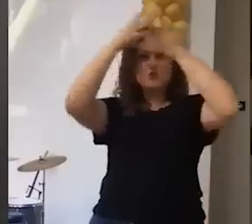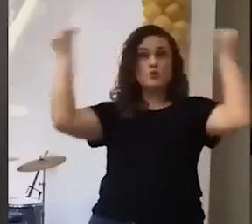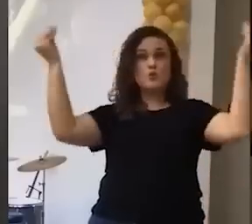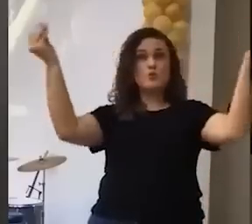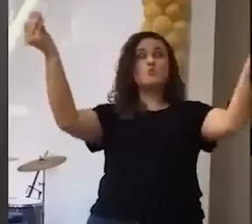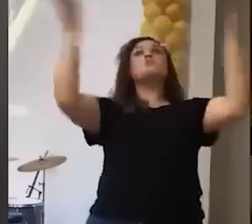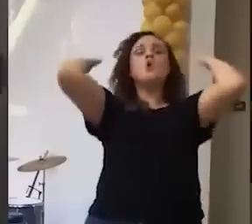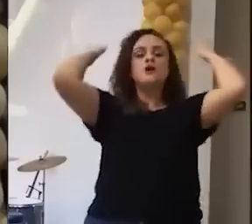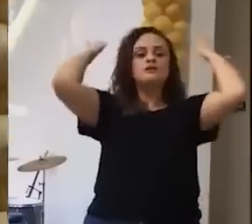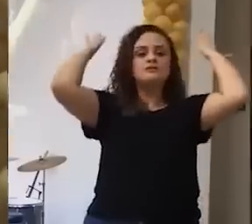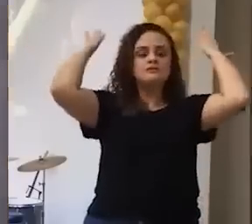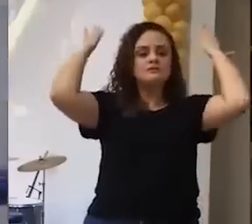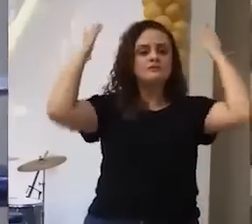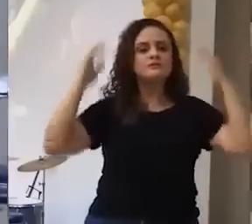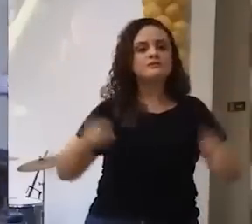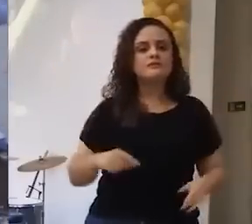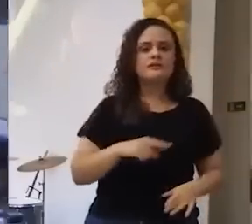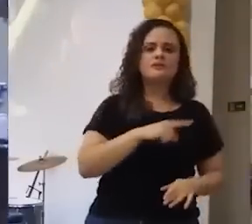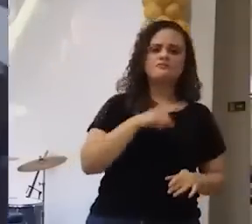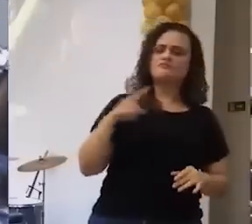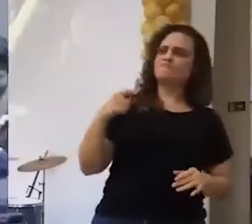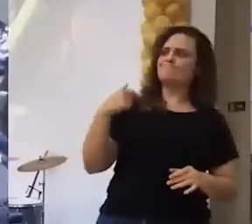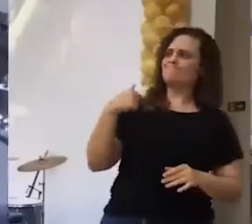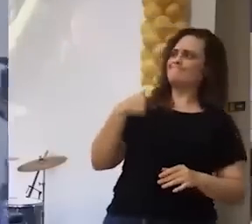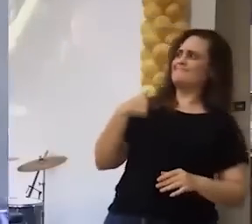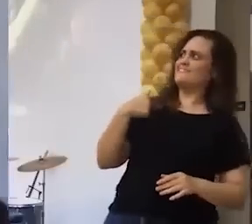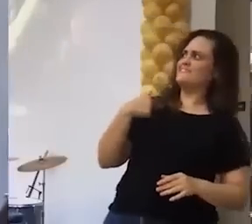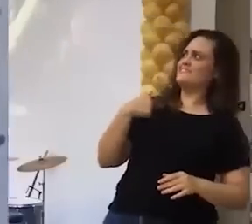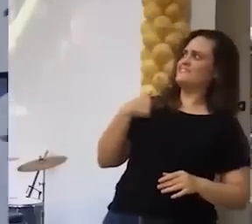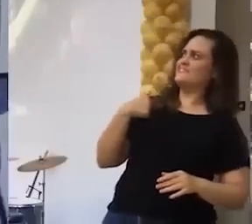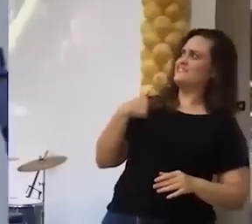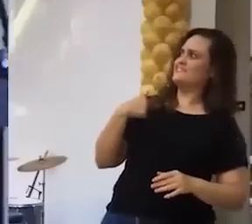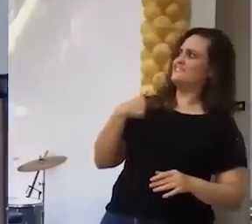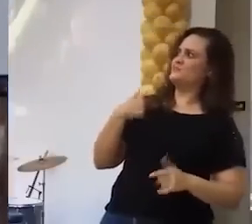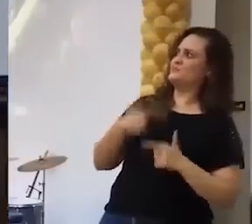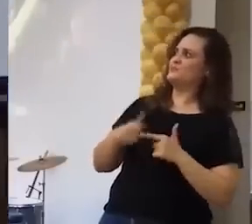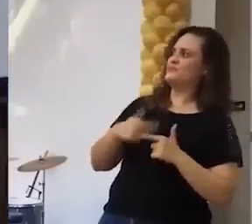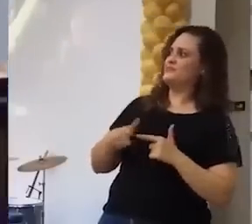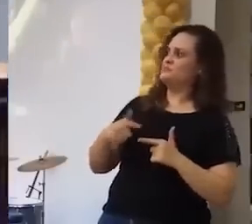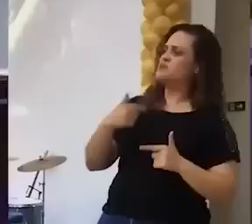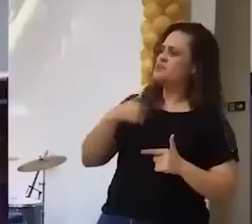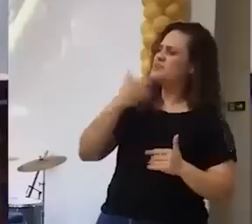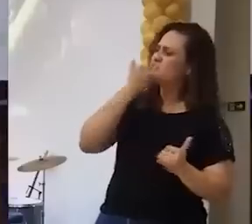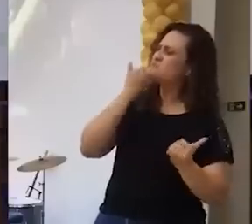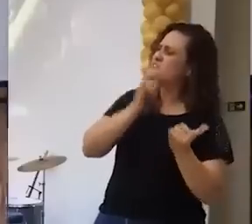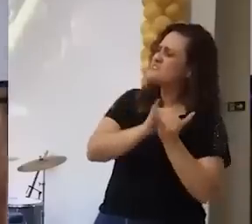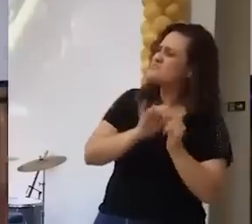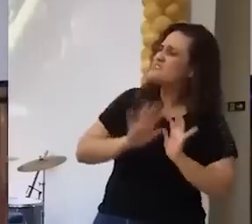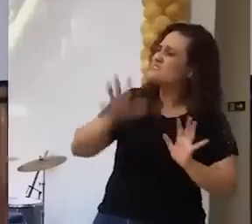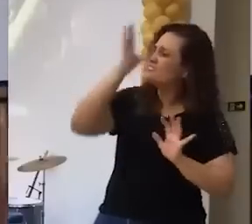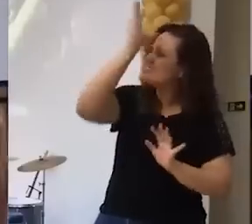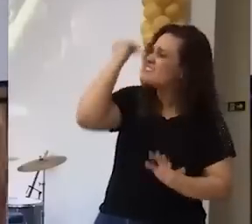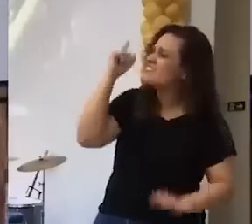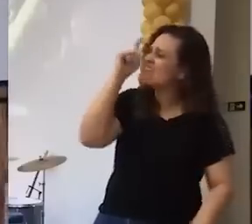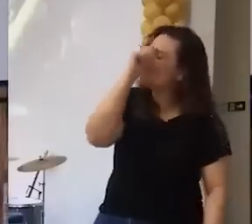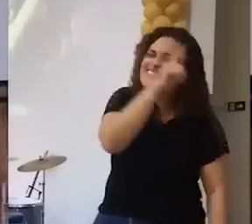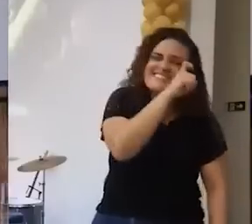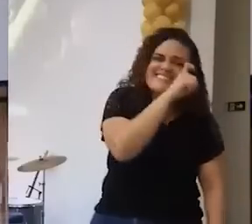Talvez você argumente assim: bom pastor, é aqui que eu me encrenco. Porque perdoar até que eu perdoo, mas esquecer eu não consigo.